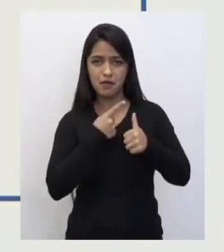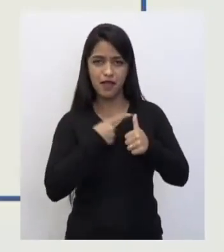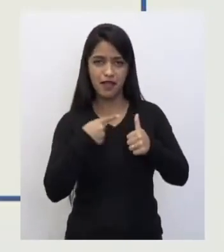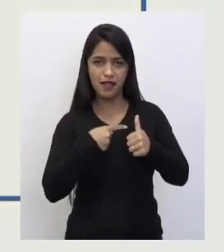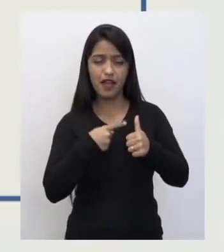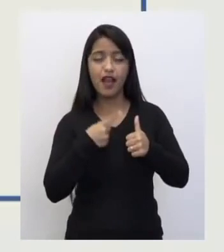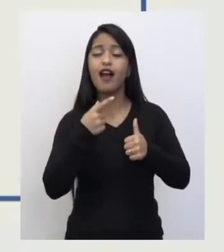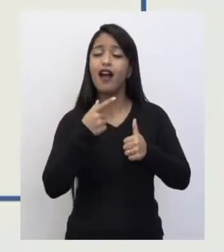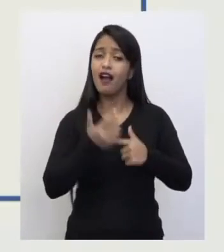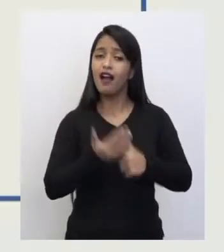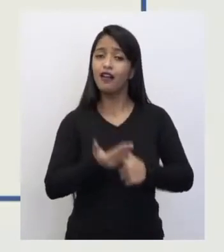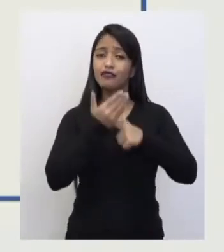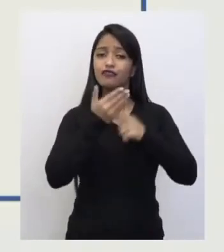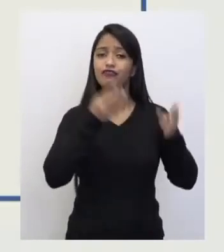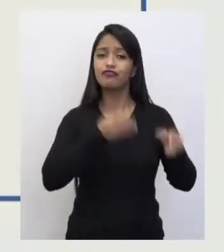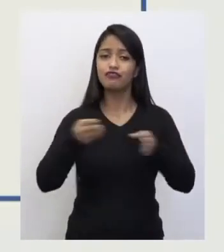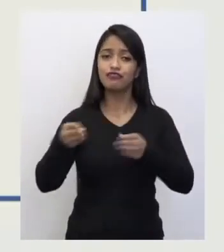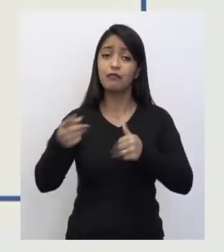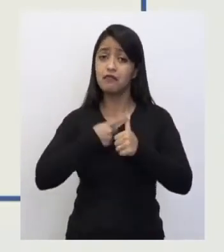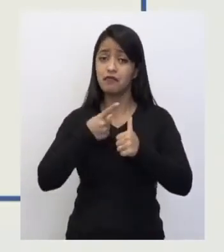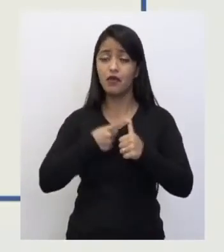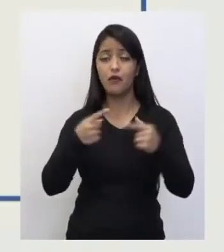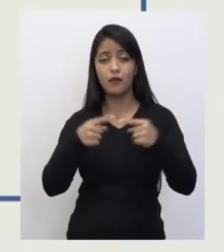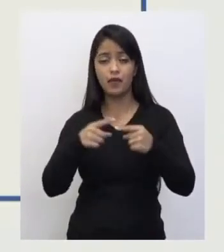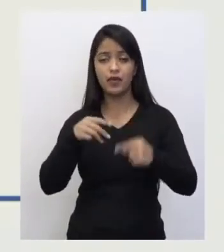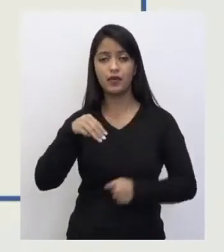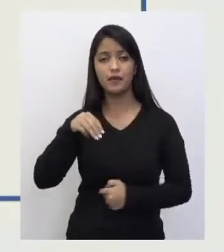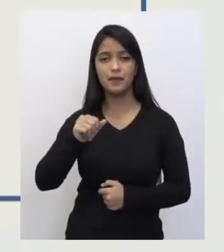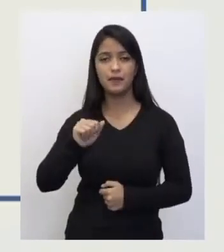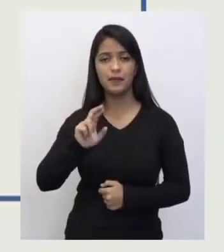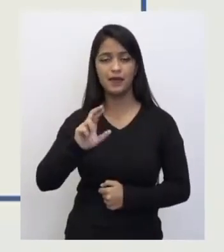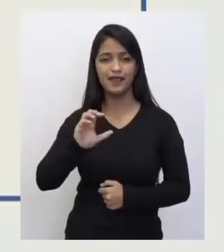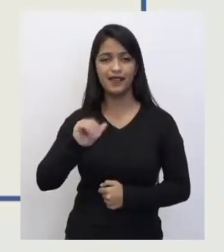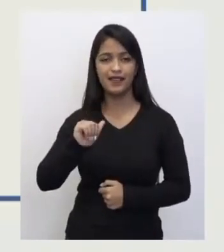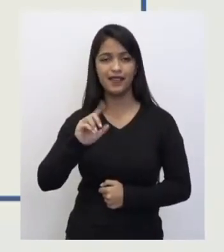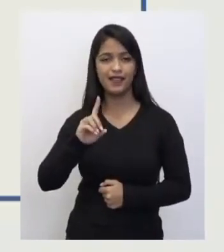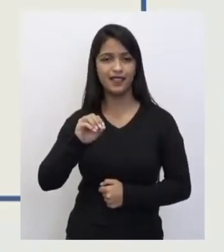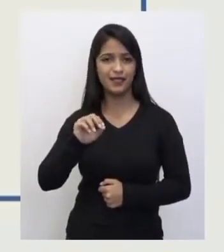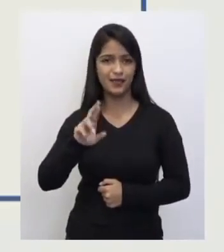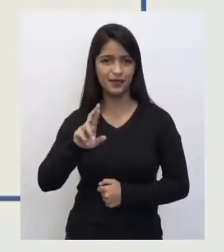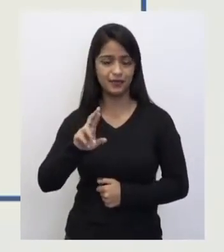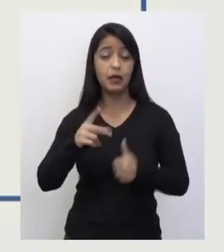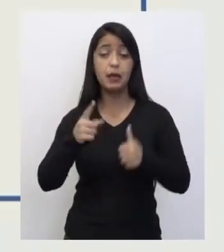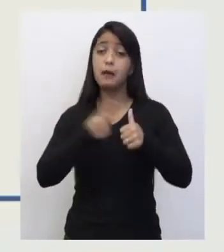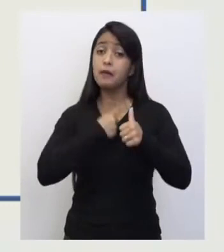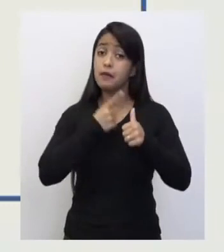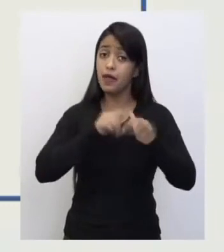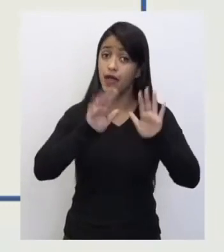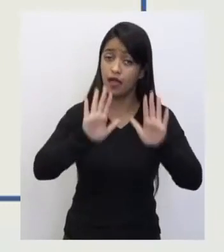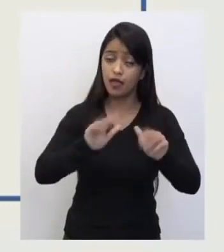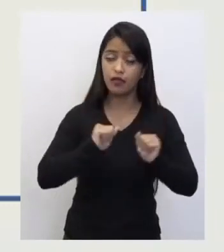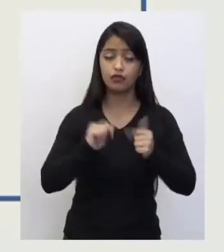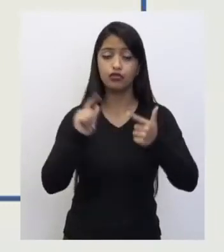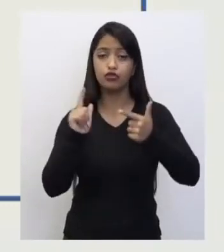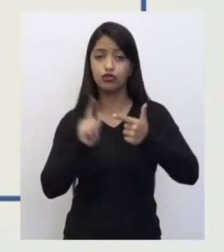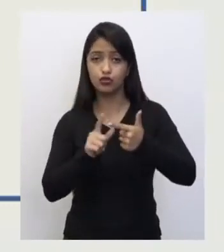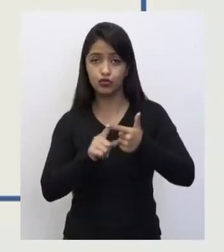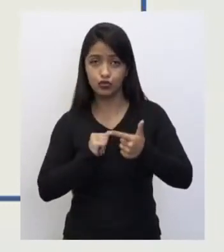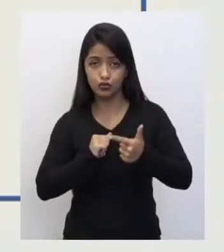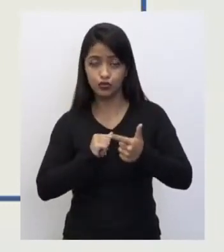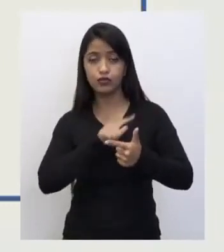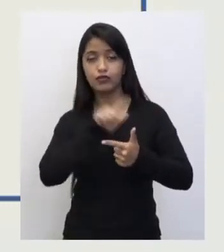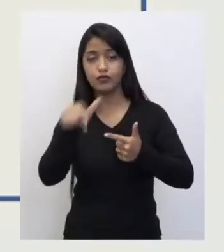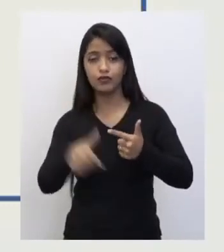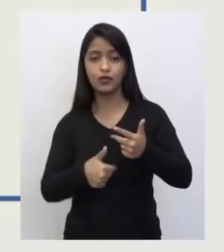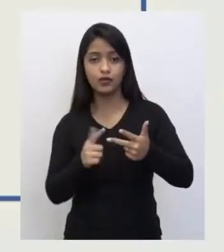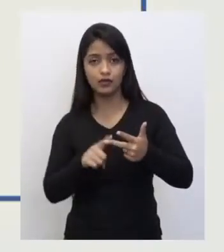um marcador, né? Nós estamos ordenando as informações. Estou colocando que primeiro eu quero fazer isso, depois eu vou fazer